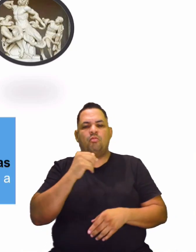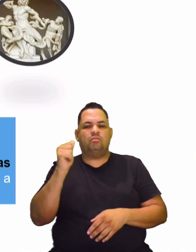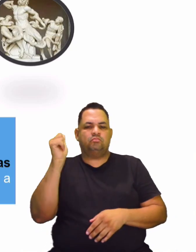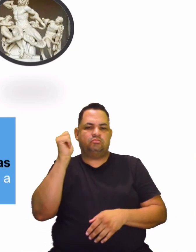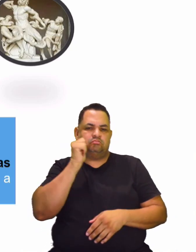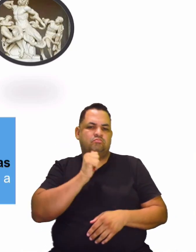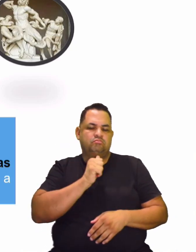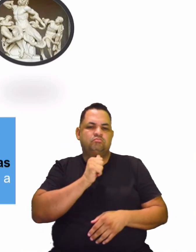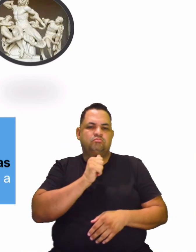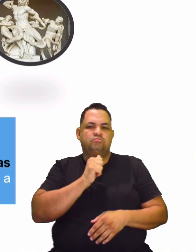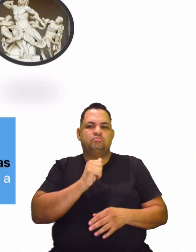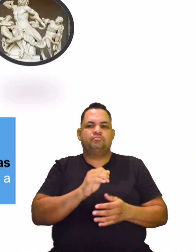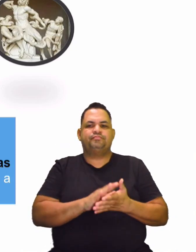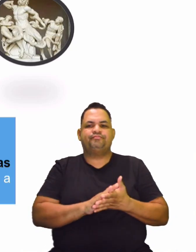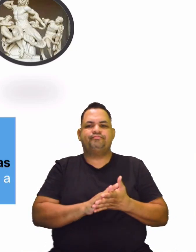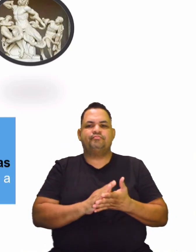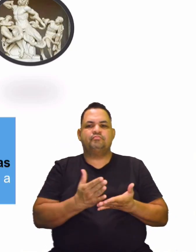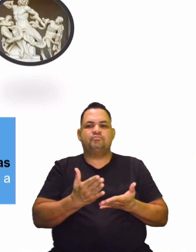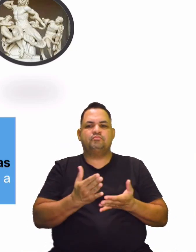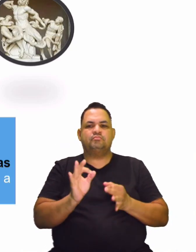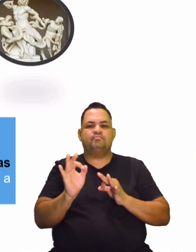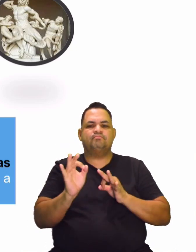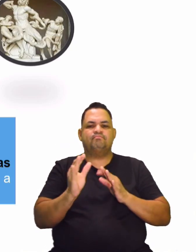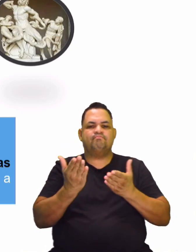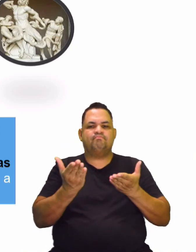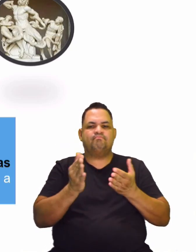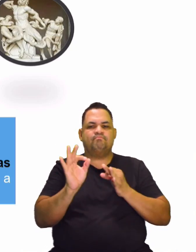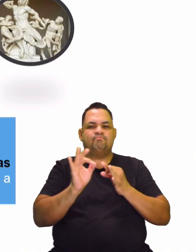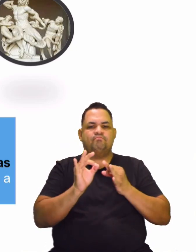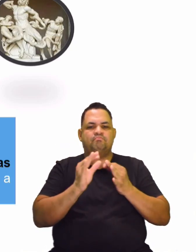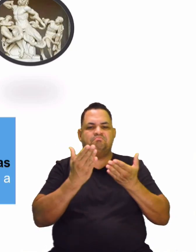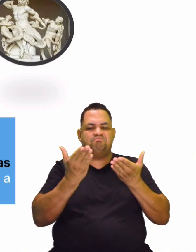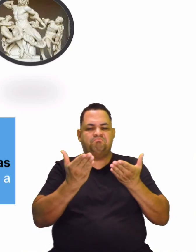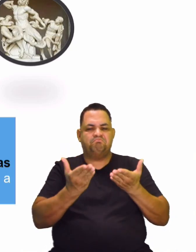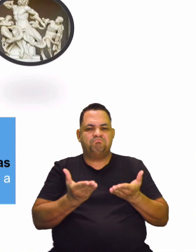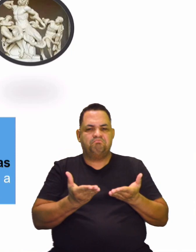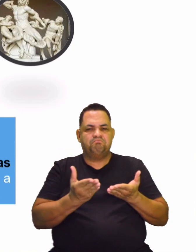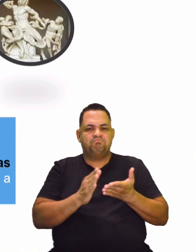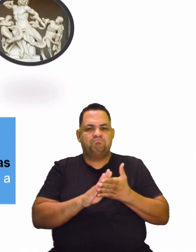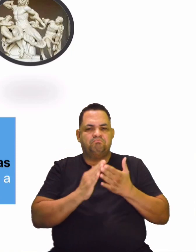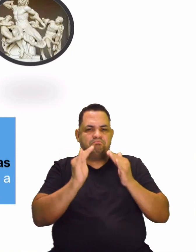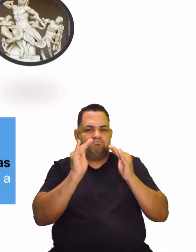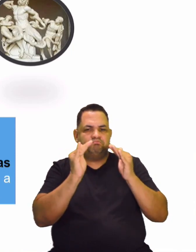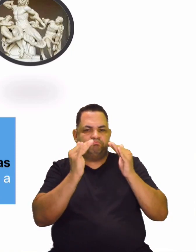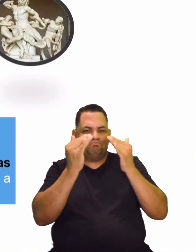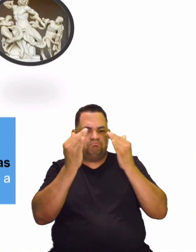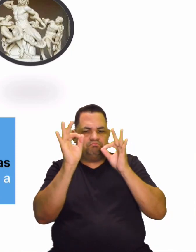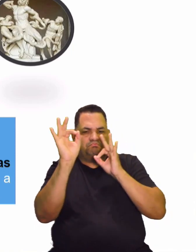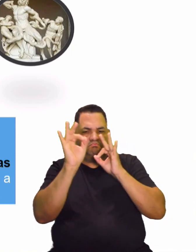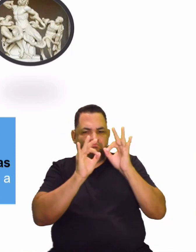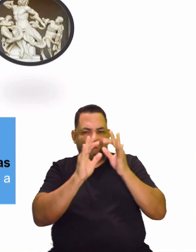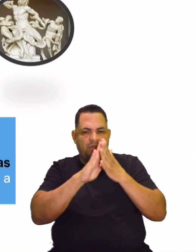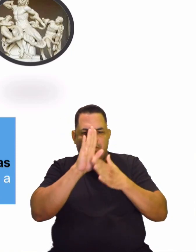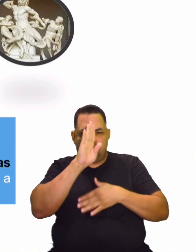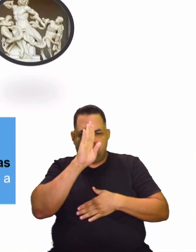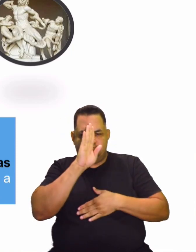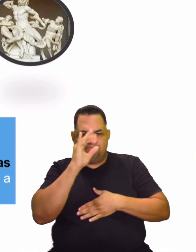mulheres. Então, eles davam uma atenção para a